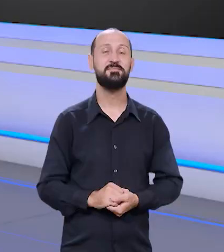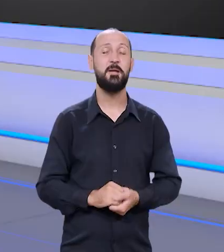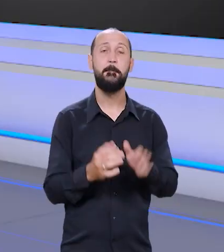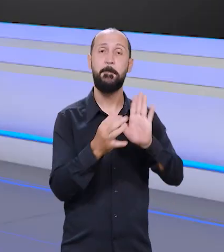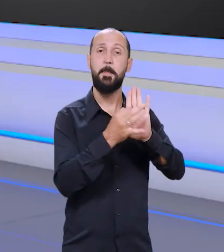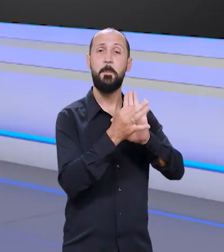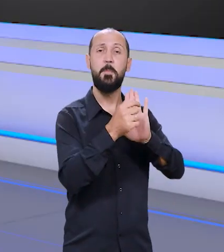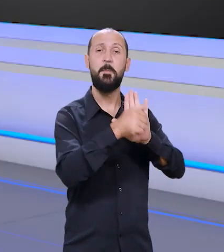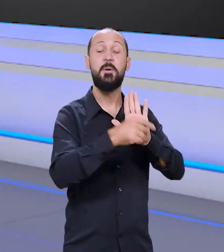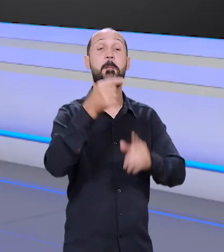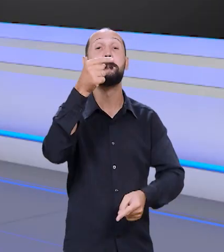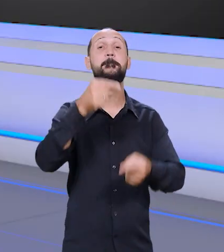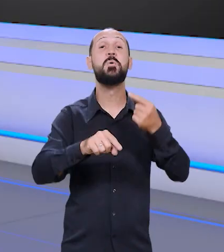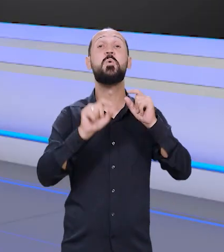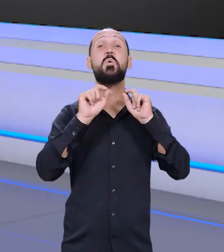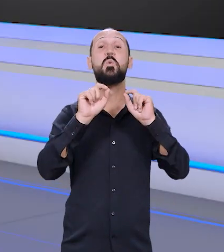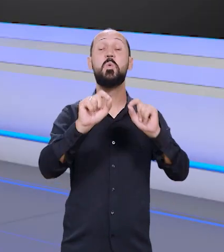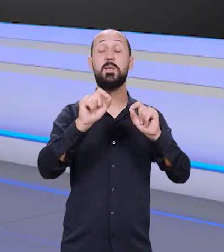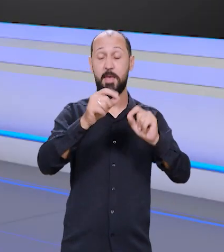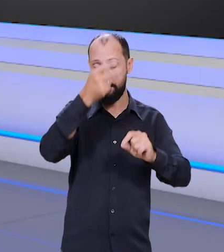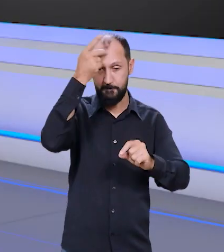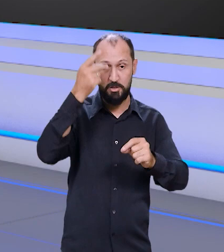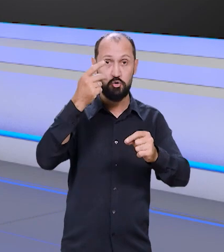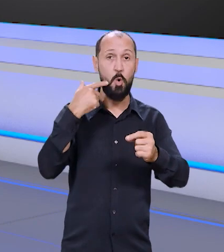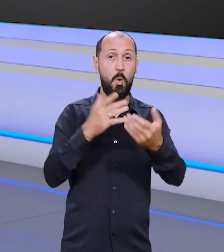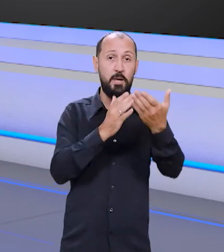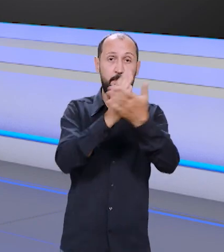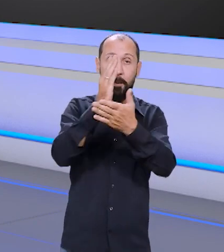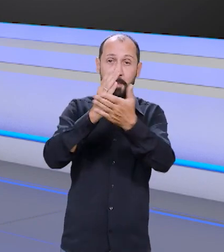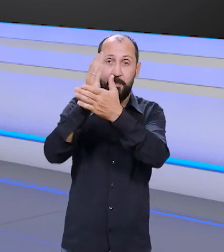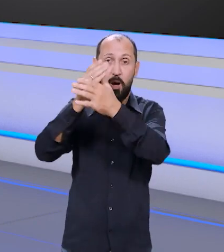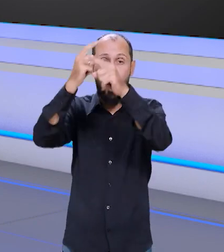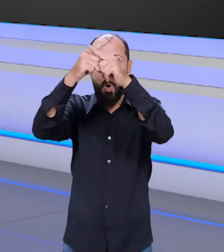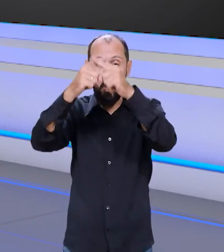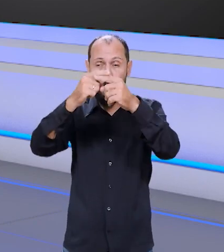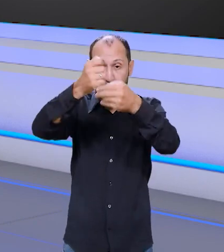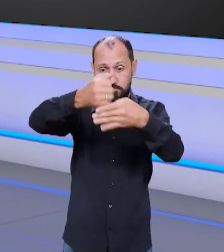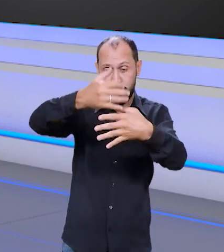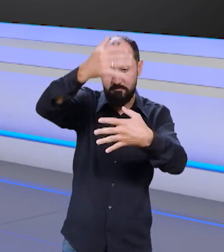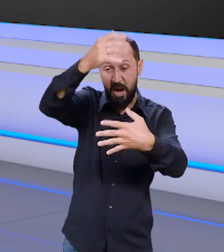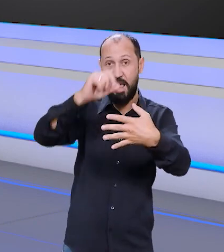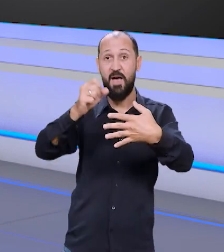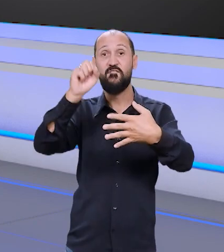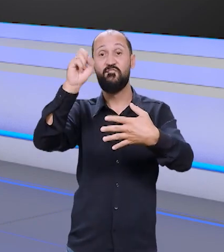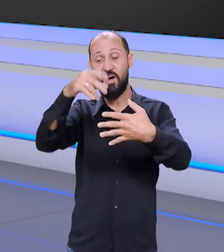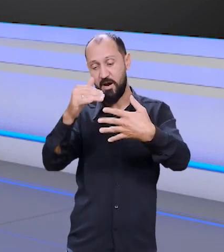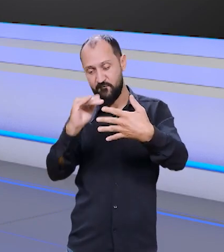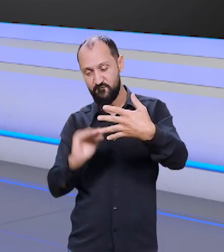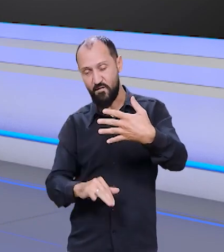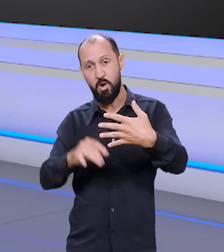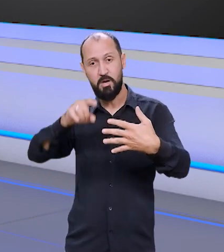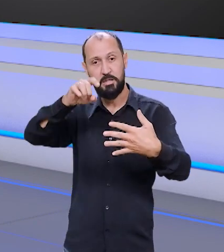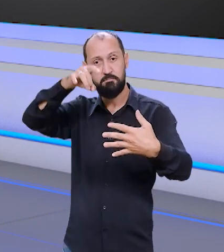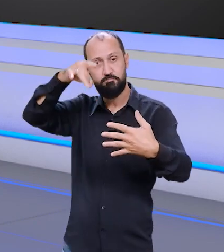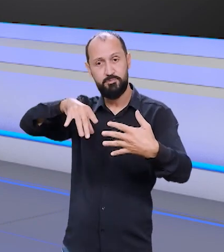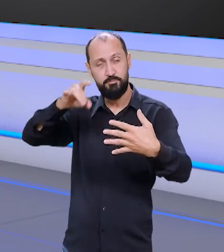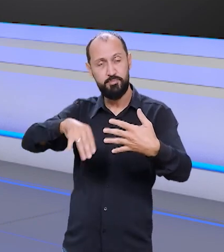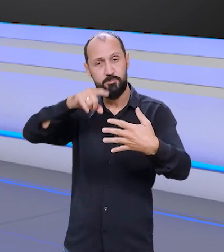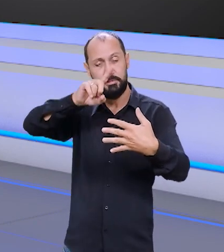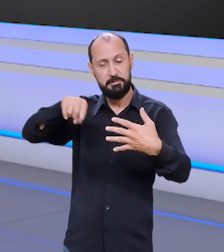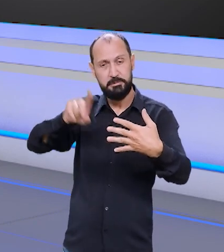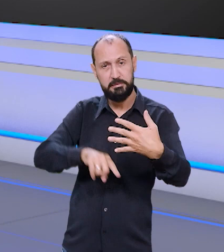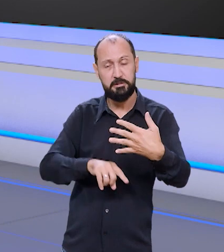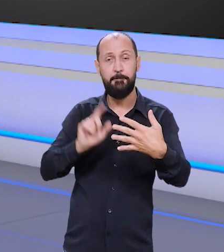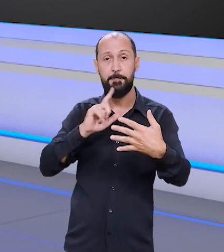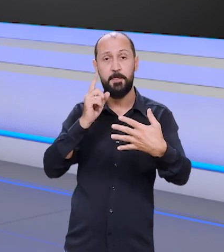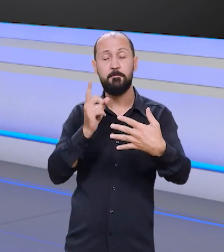situações. Proposta que proíbe a eliminação de candidato classificado fora das vagas disponíveis em